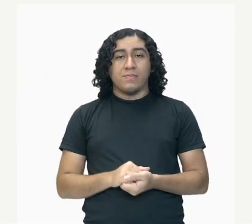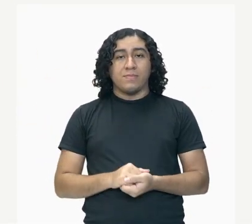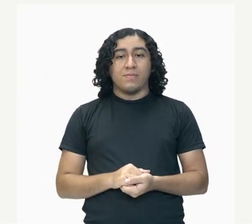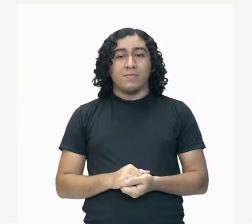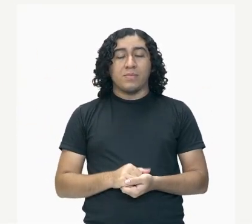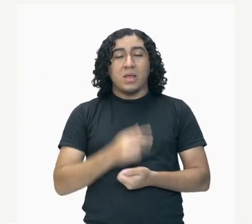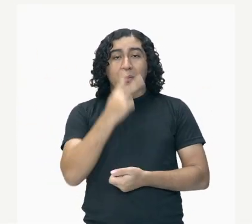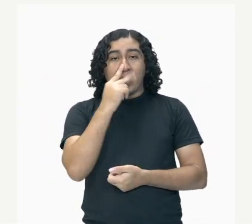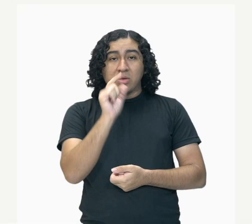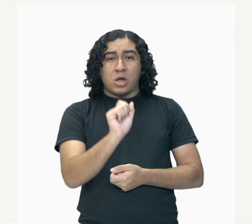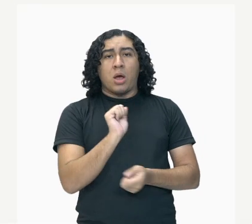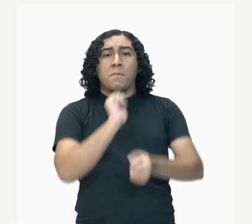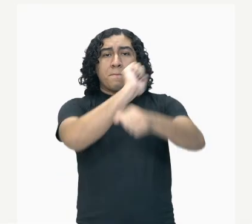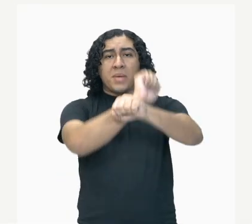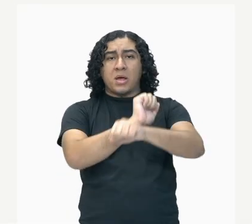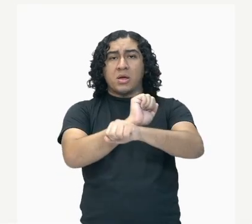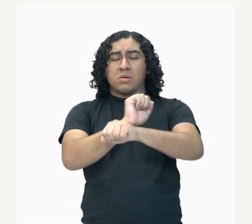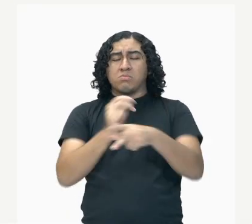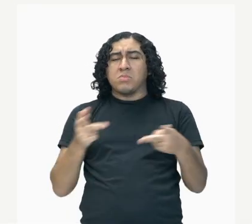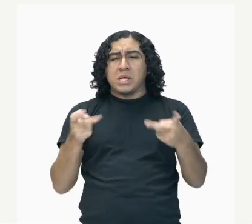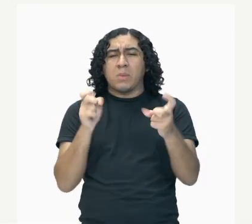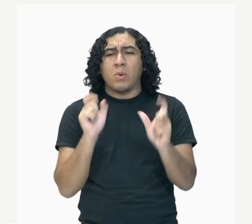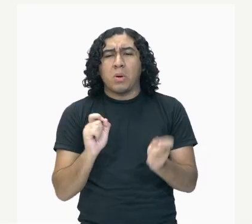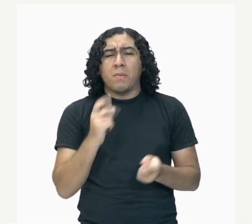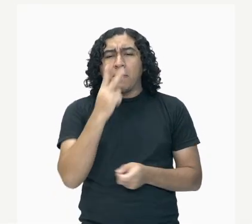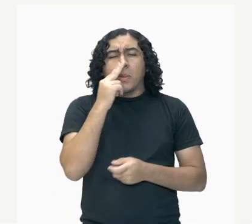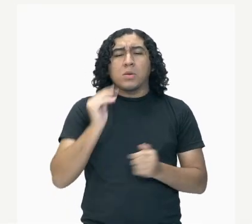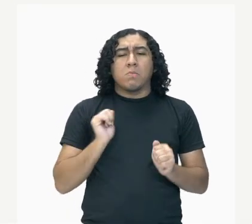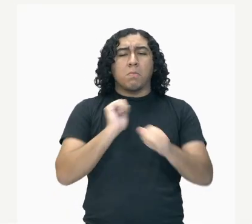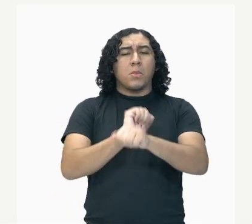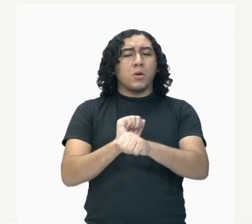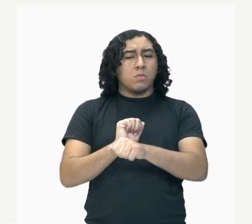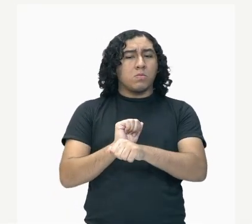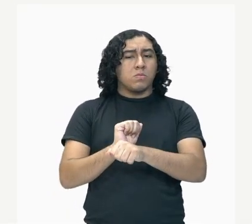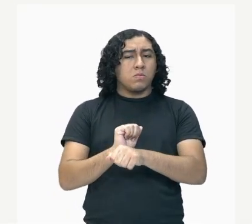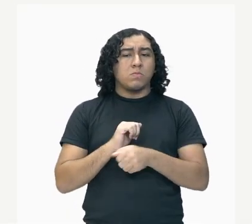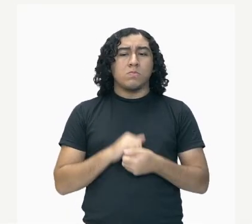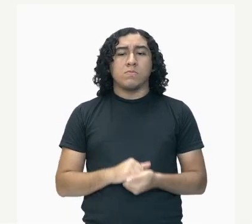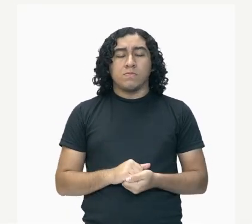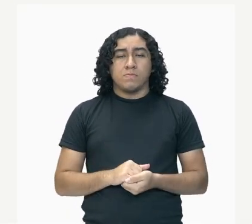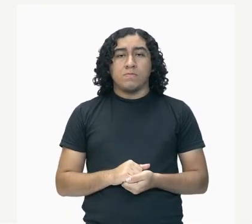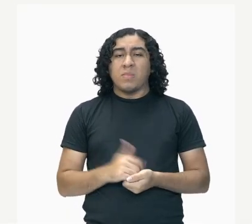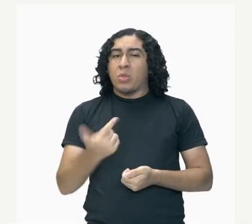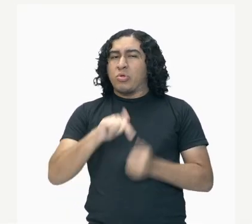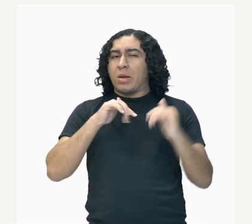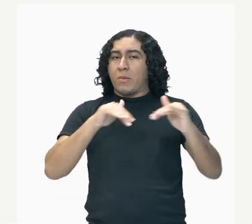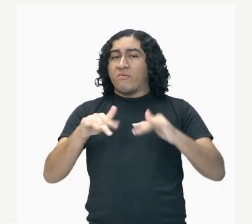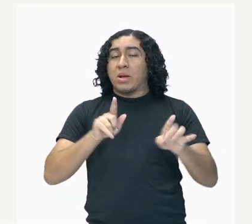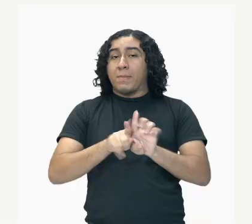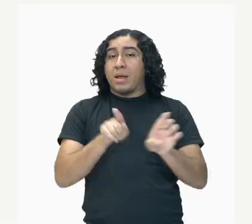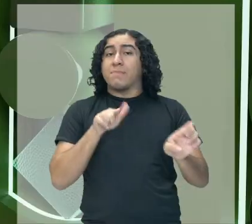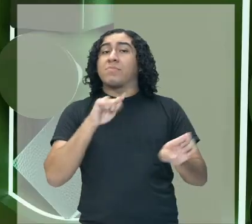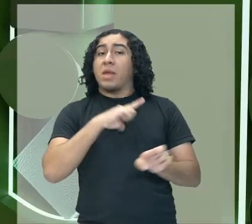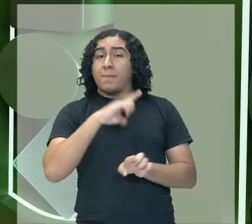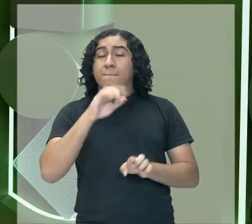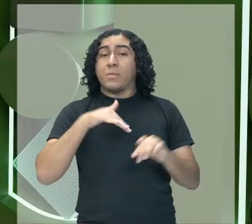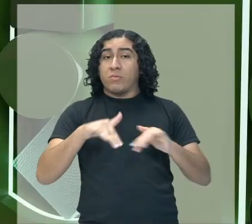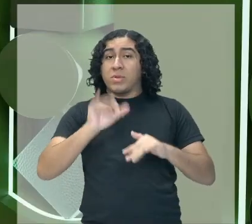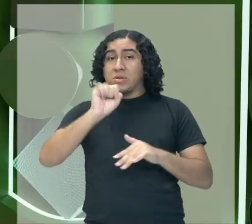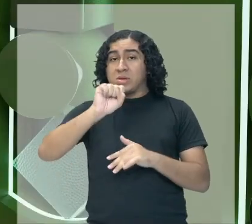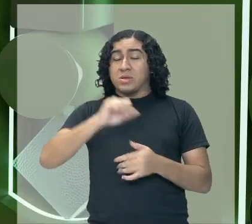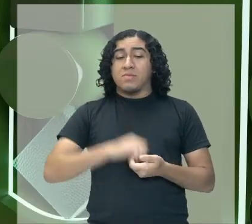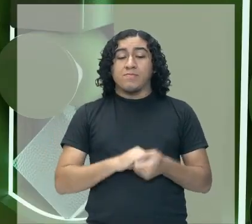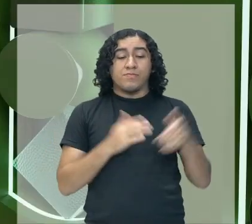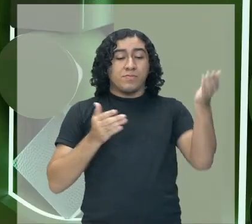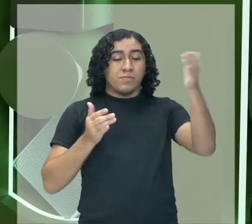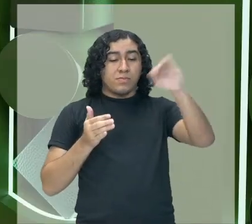tivesse parada Quem olha assim por isso que o nome é onda estacionária é como se a onda tivesse parada Mas não está na verdade eu tenho duas ondas